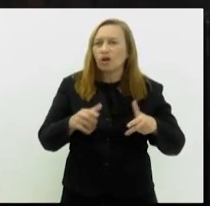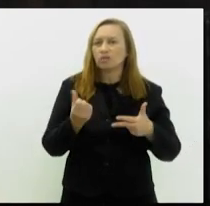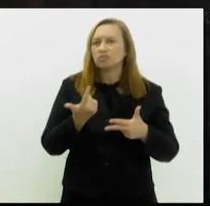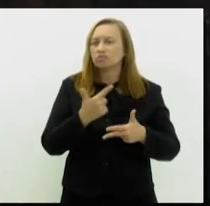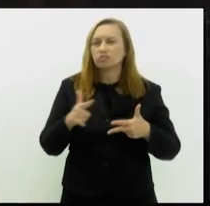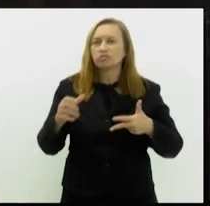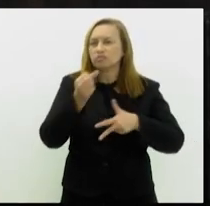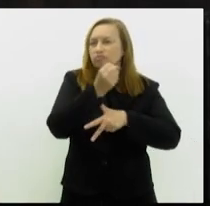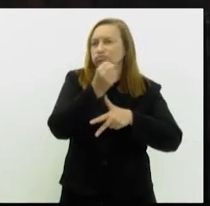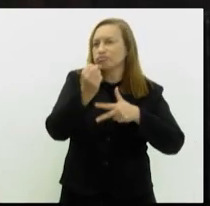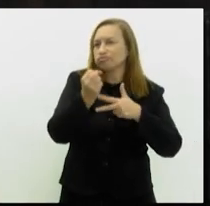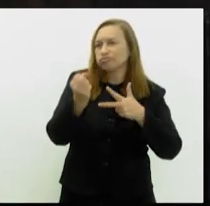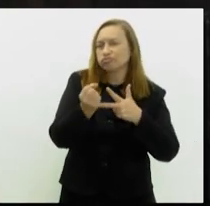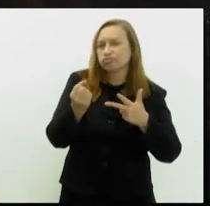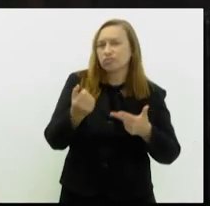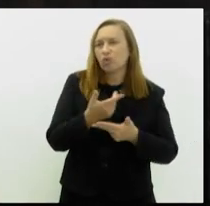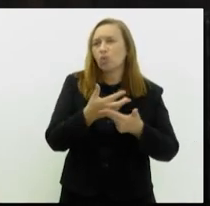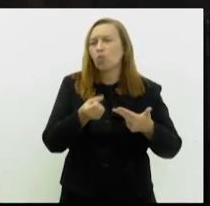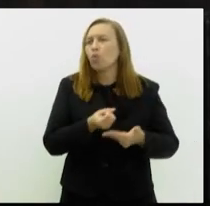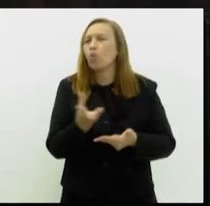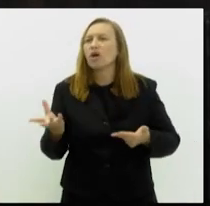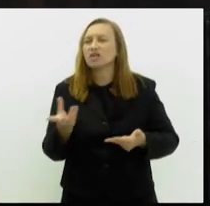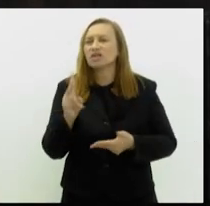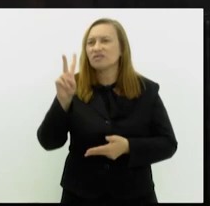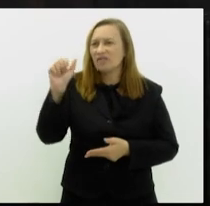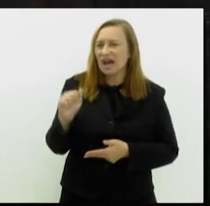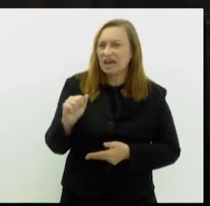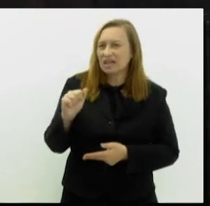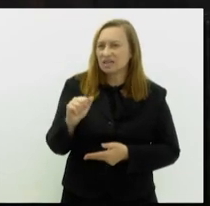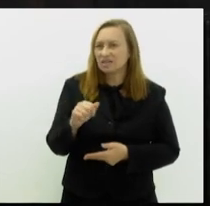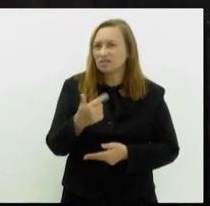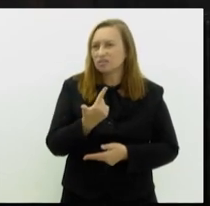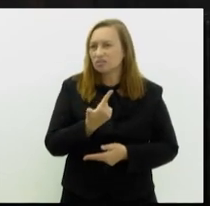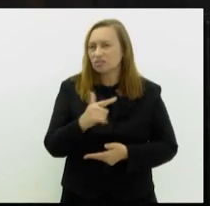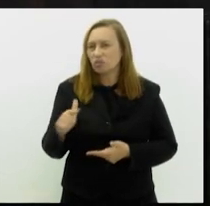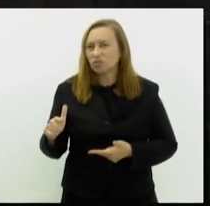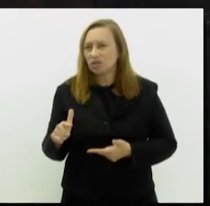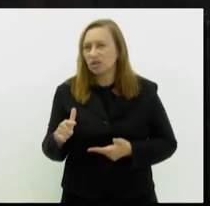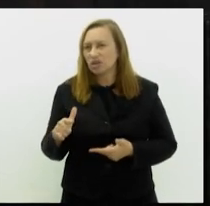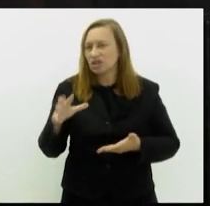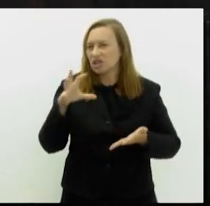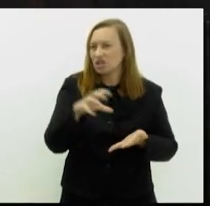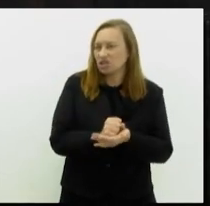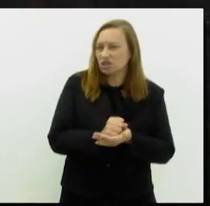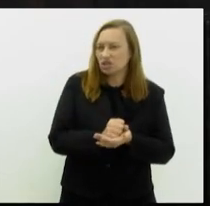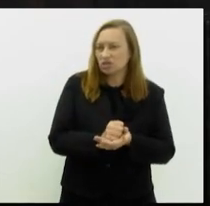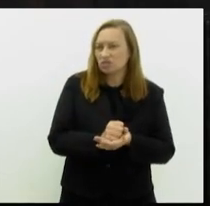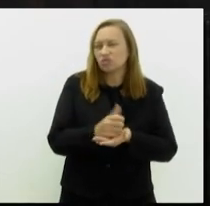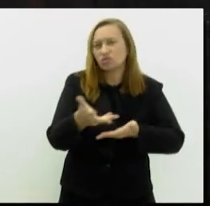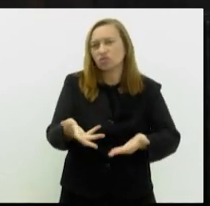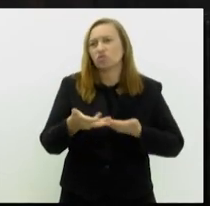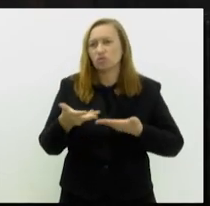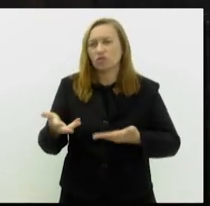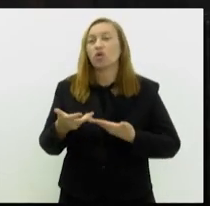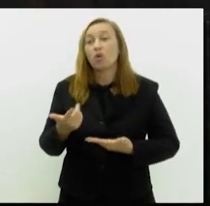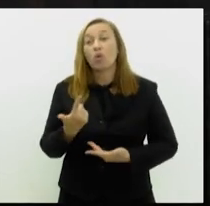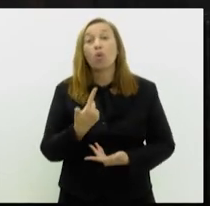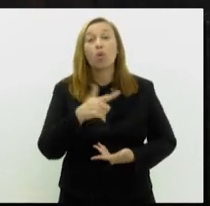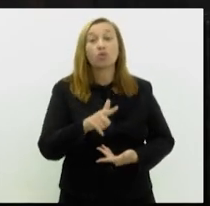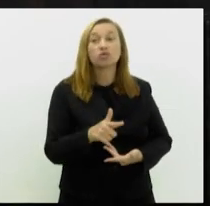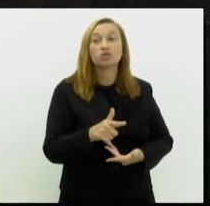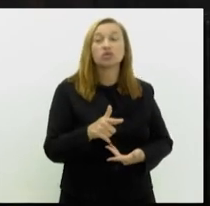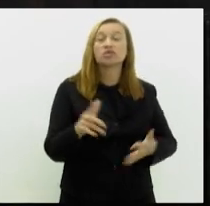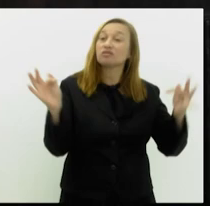seja, quanto de vagas não são preenchidas no decorrer do vestibular e dos seus chamamentos, por outro, a gente